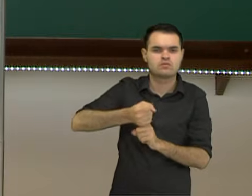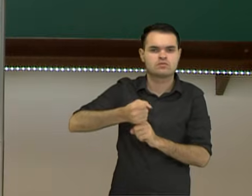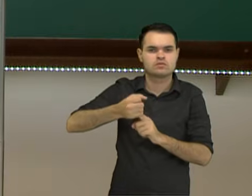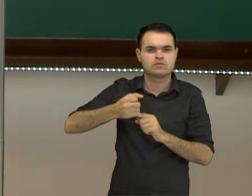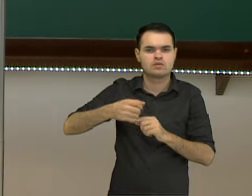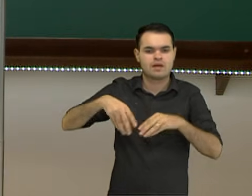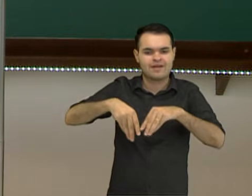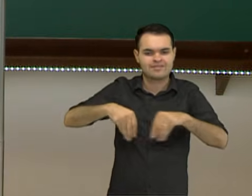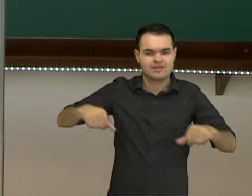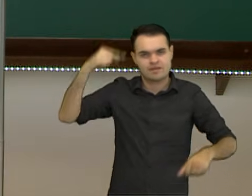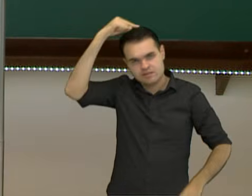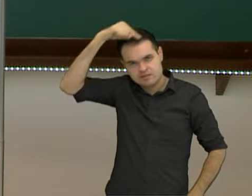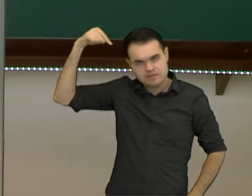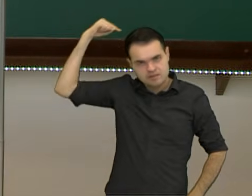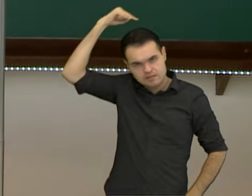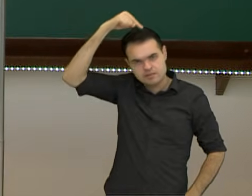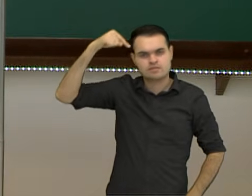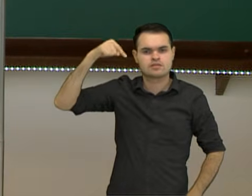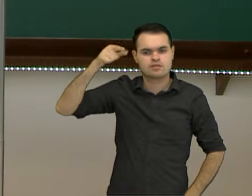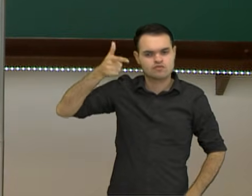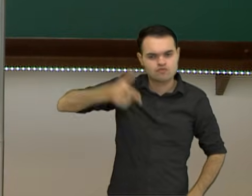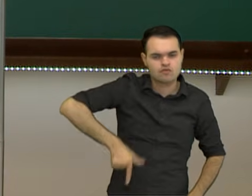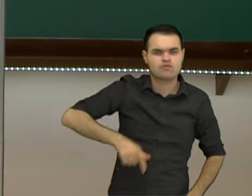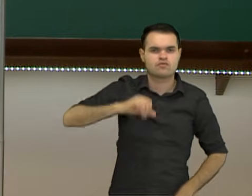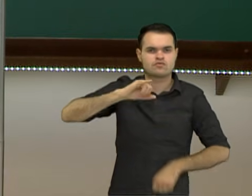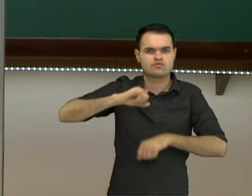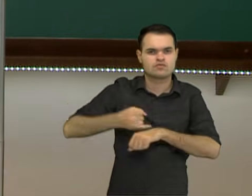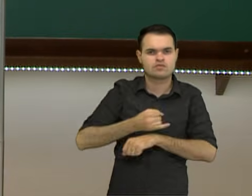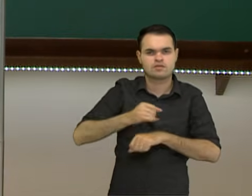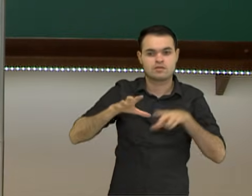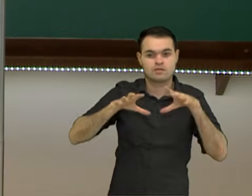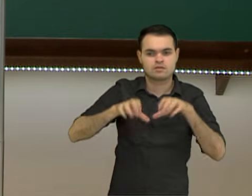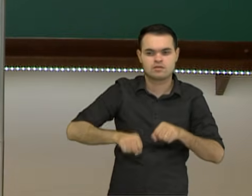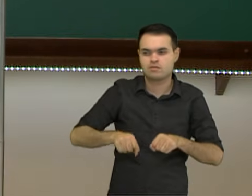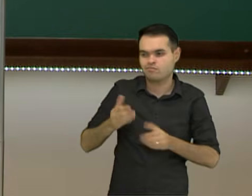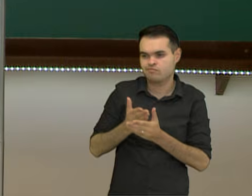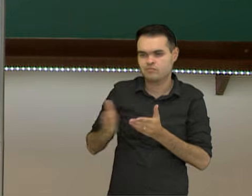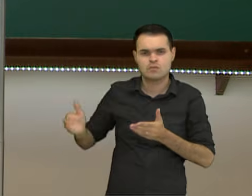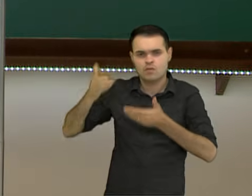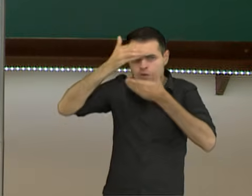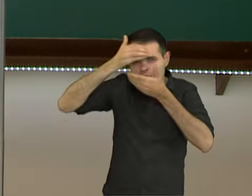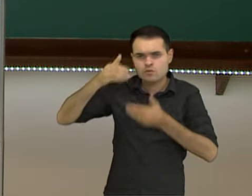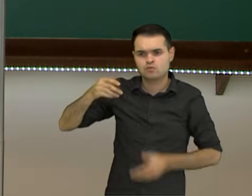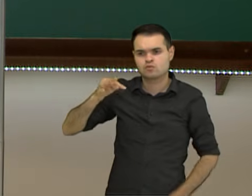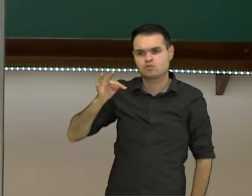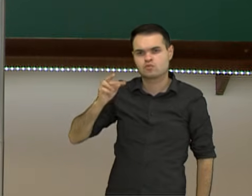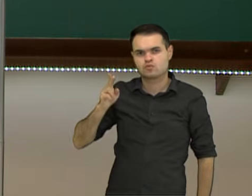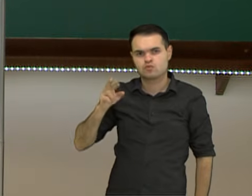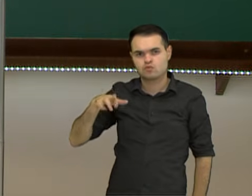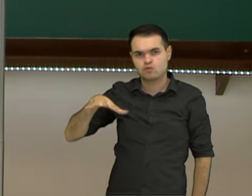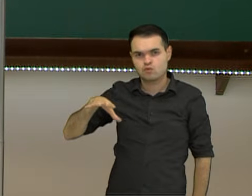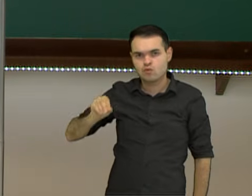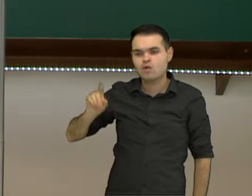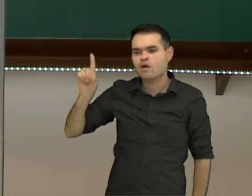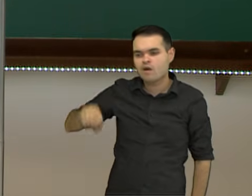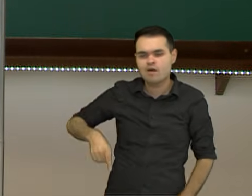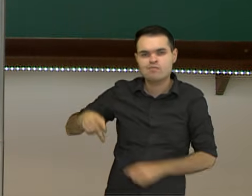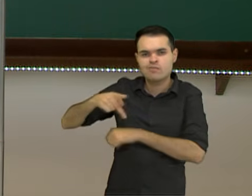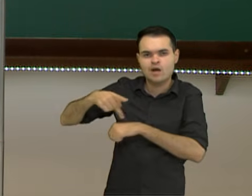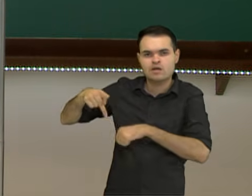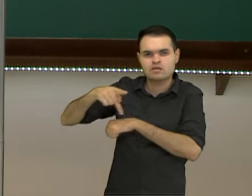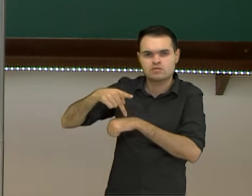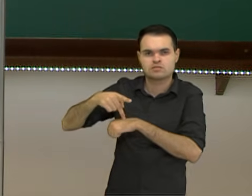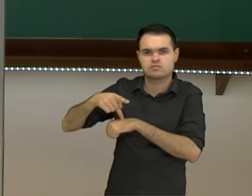Santa, reconquistar a cidade de Jerusalém, que estava sob domínio turco-muçulmano, né? Então aqui as cruzadas